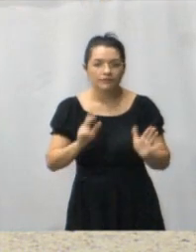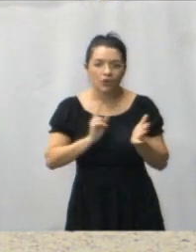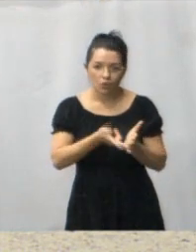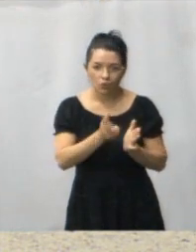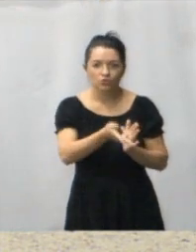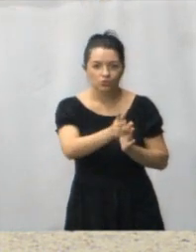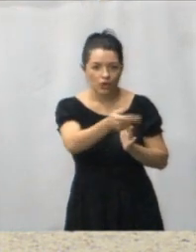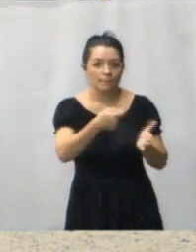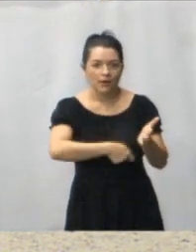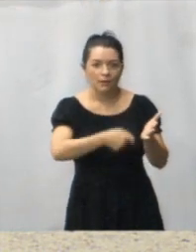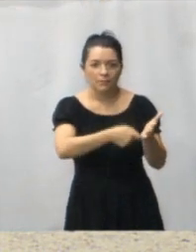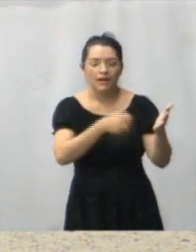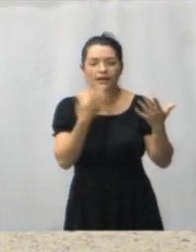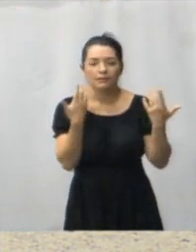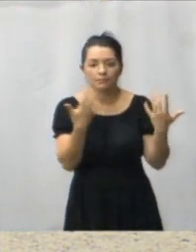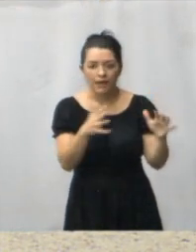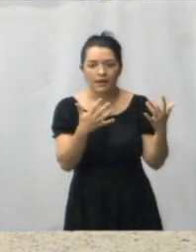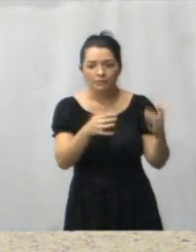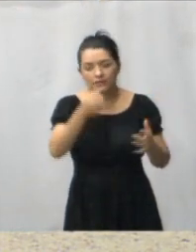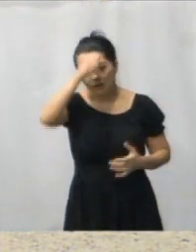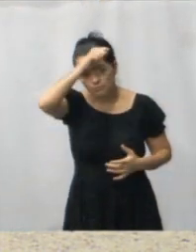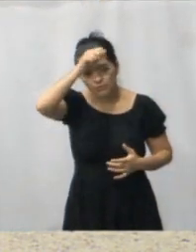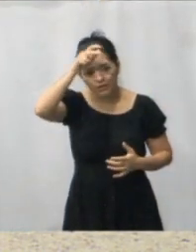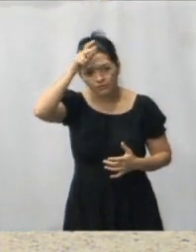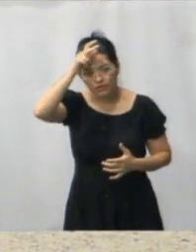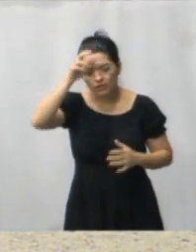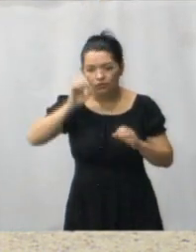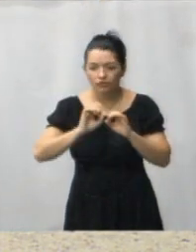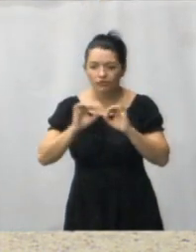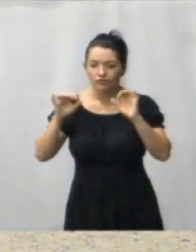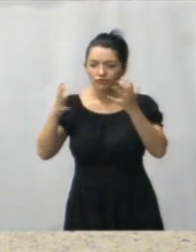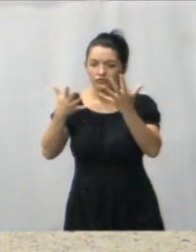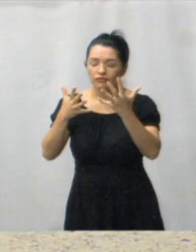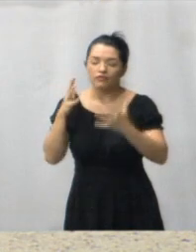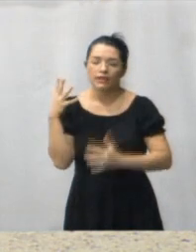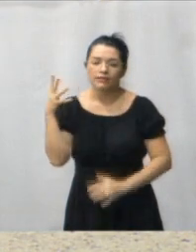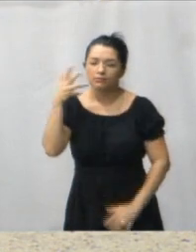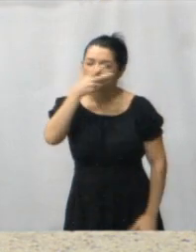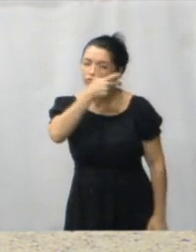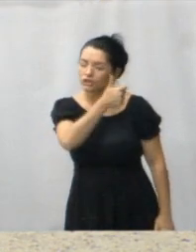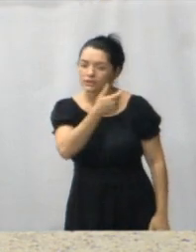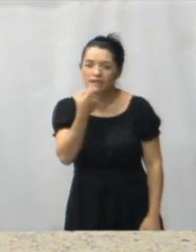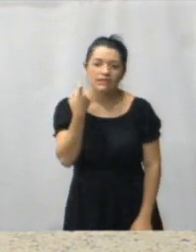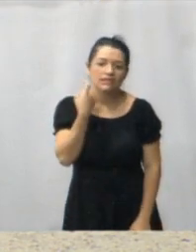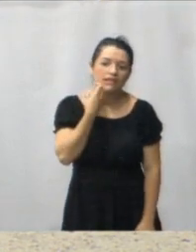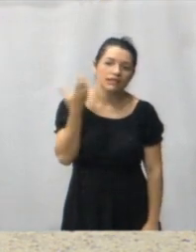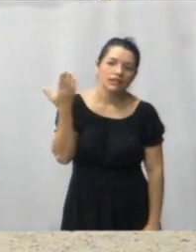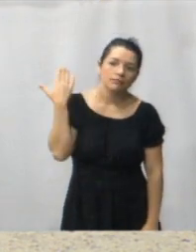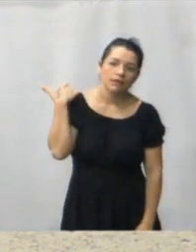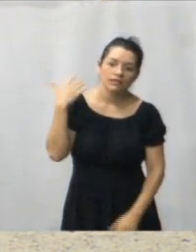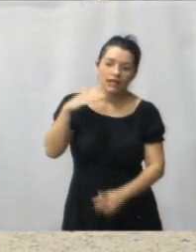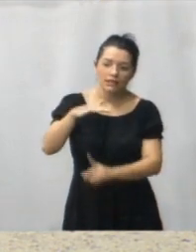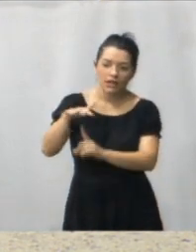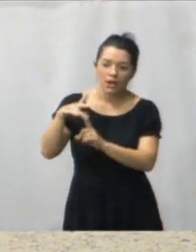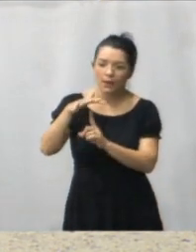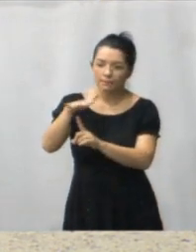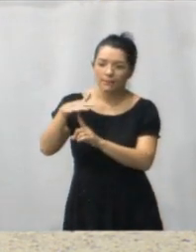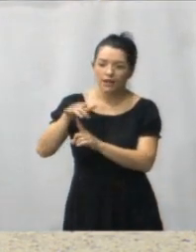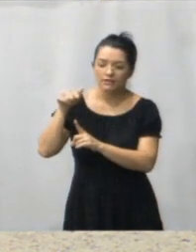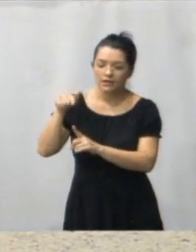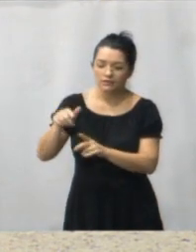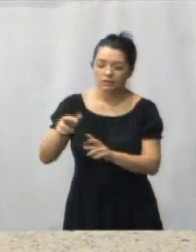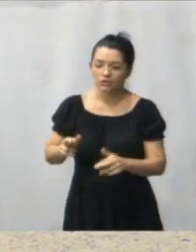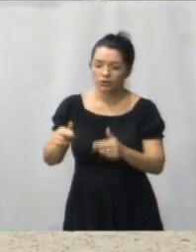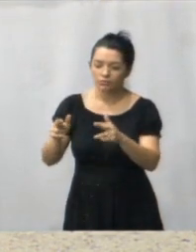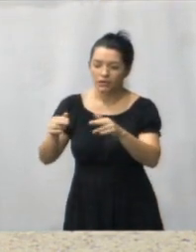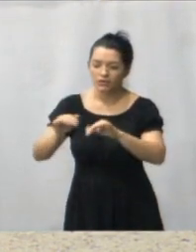prefeito pela linda festa que aconteceu sexta-feira lá na Praça de São Pedro, onde foi lançado o edital da